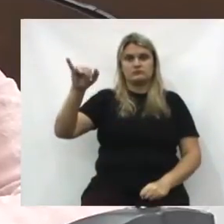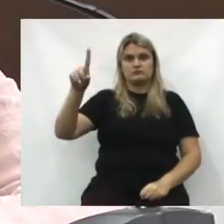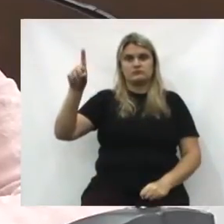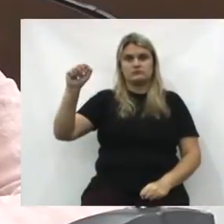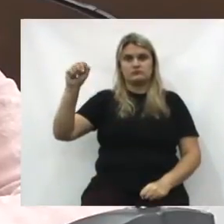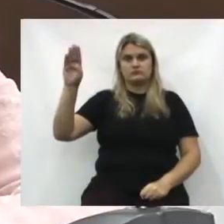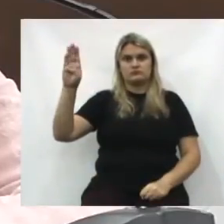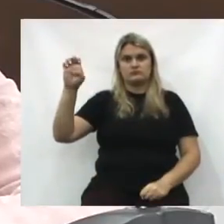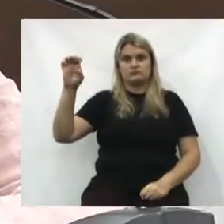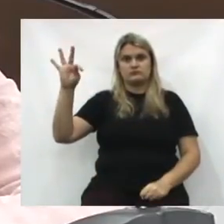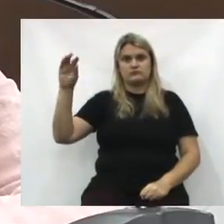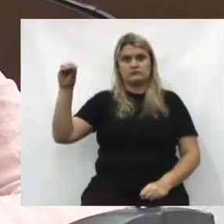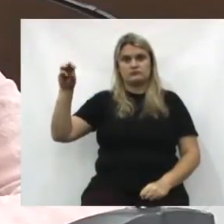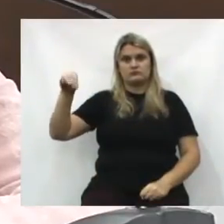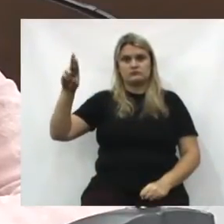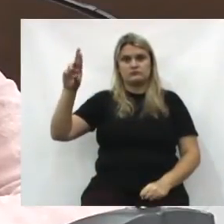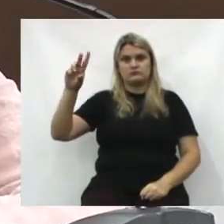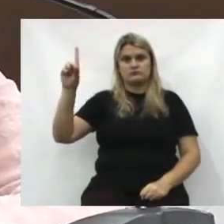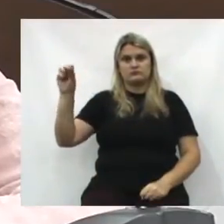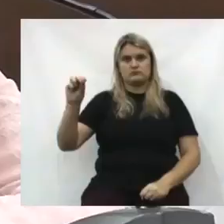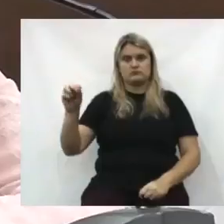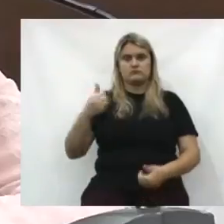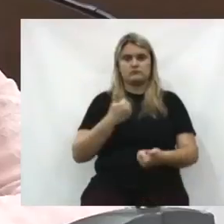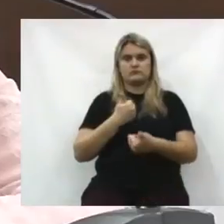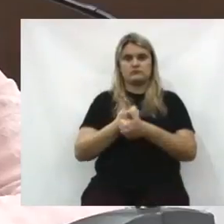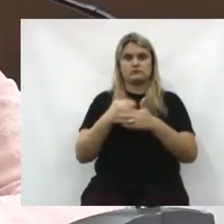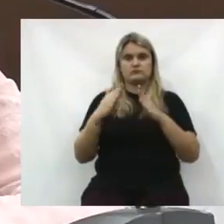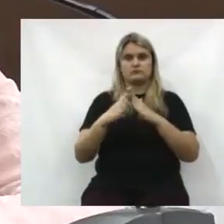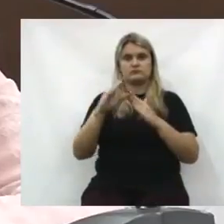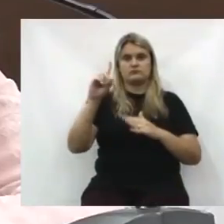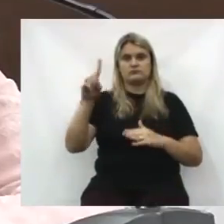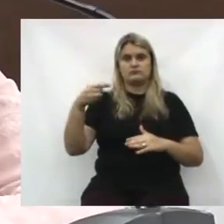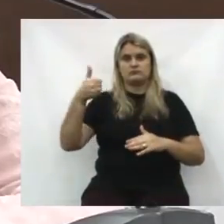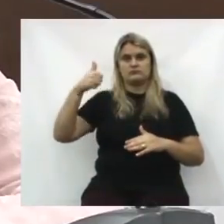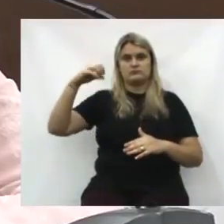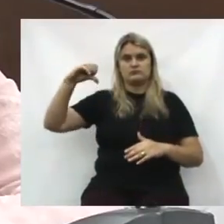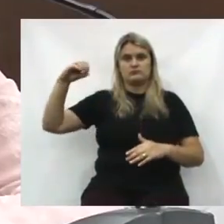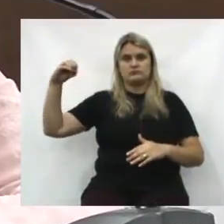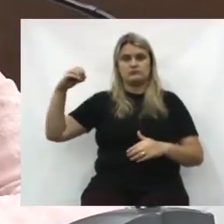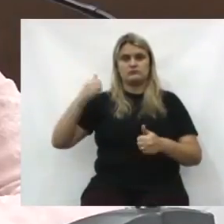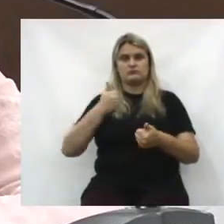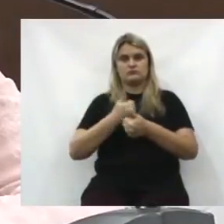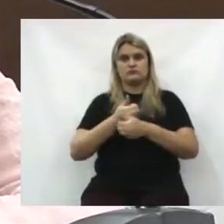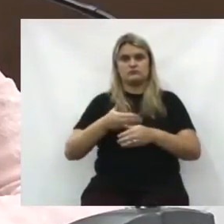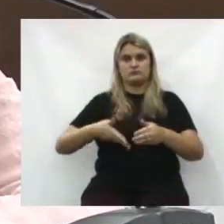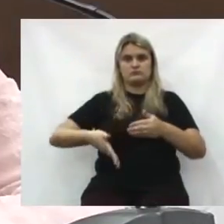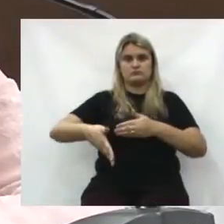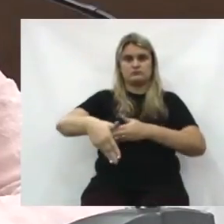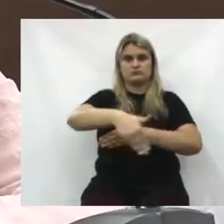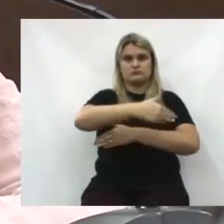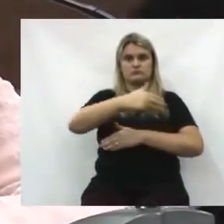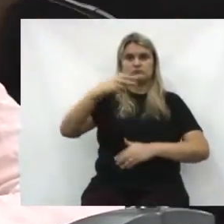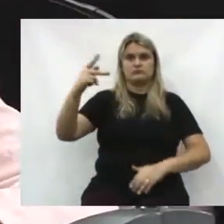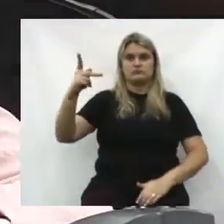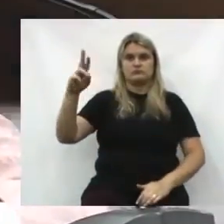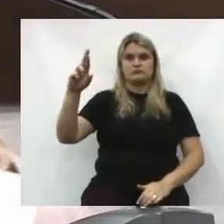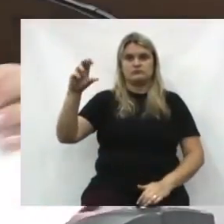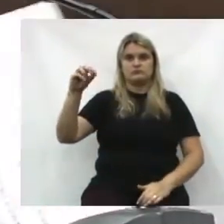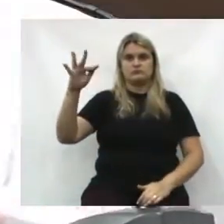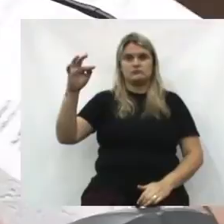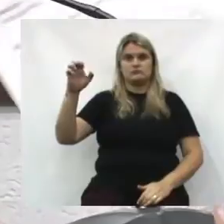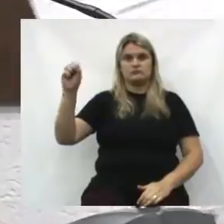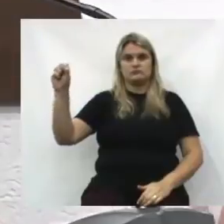na Avenida Bento Munhoz da Rocha Neto, próximo ao número 1900, cruzamento com a